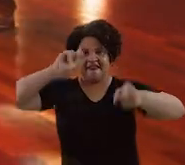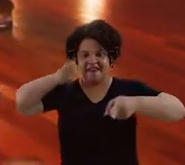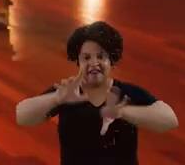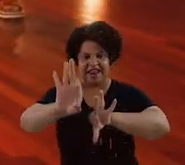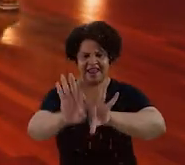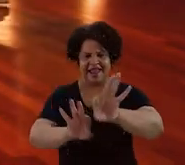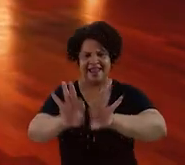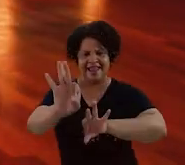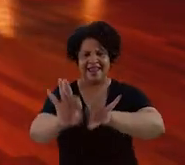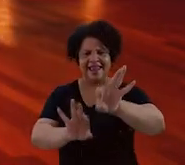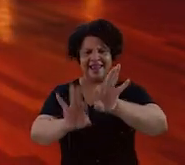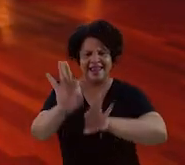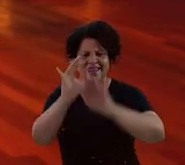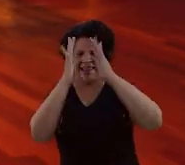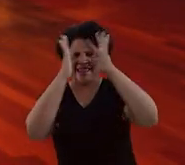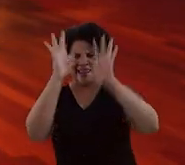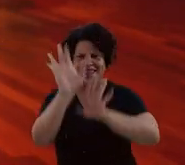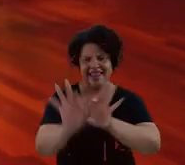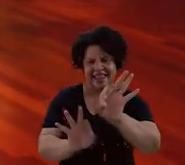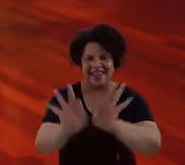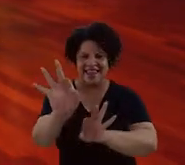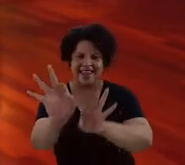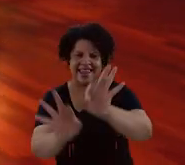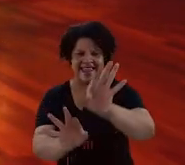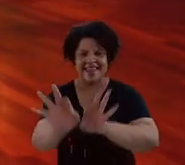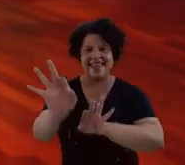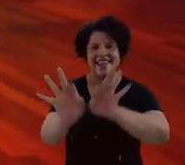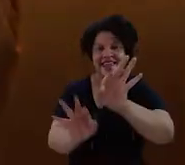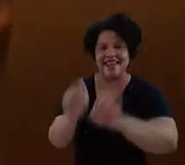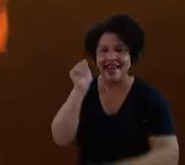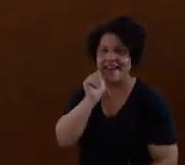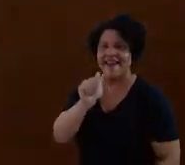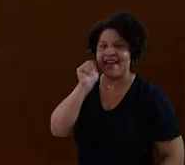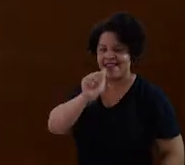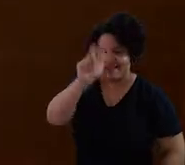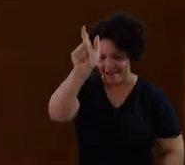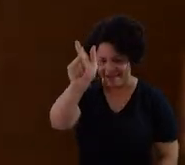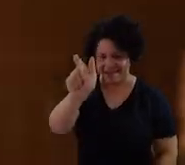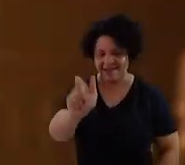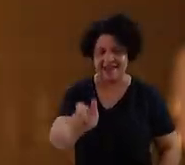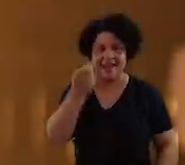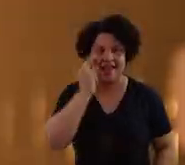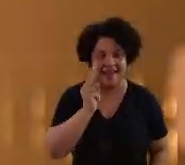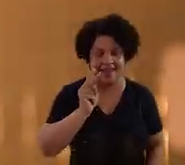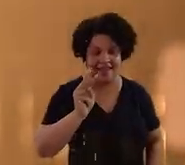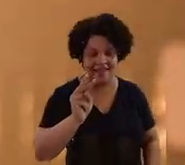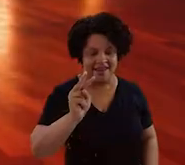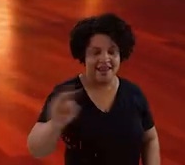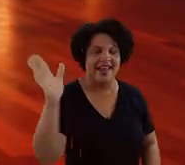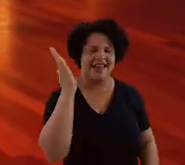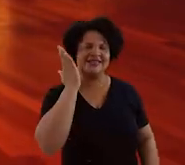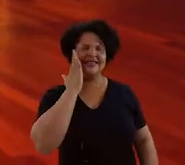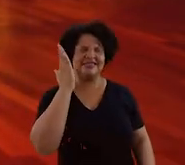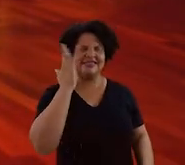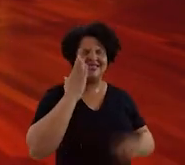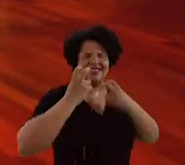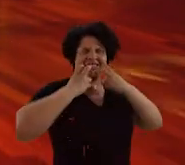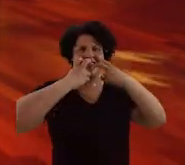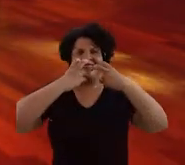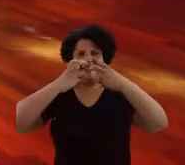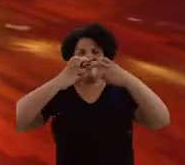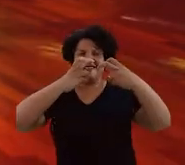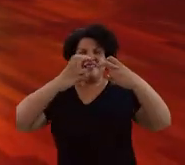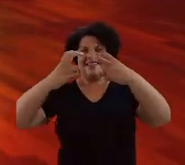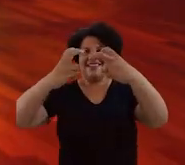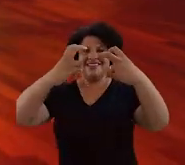bolando um haxixe. Ela joga bolando um haxixe. Roxit, só beat, vixe. Ela pegou a visão do meu kit. Essa mina grita fuck bitch. No groove